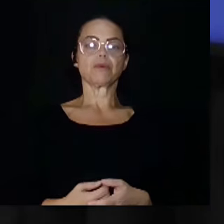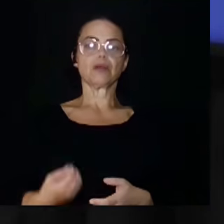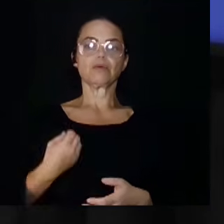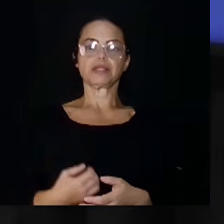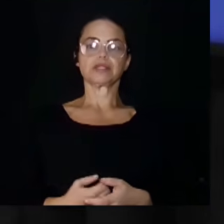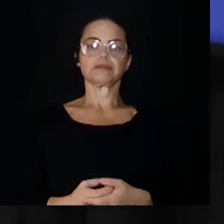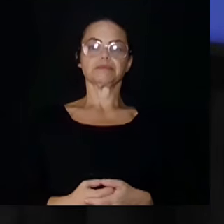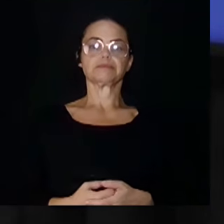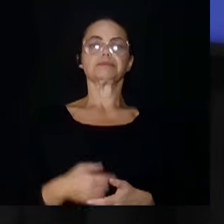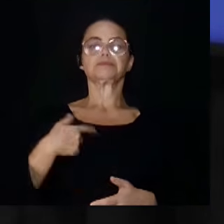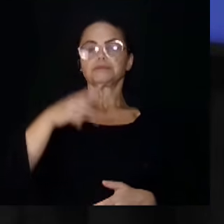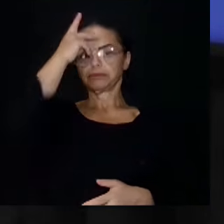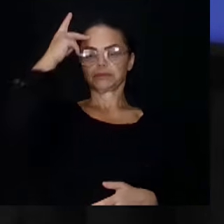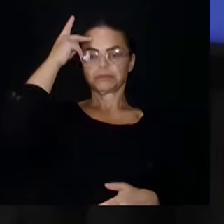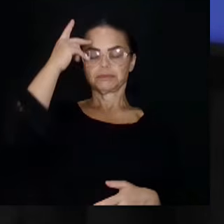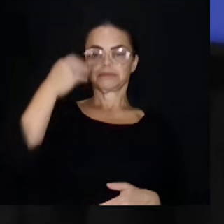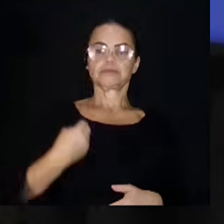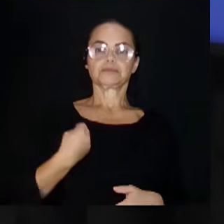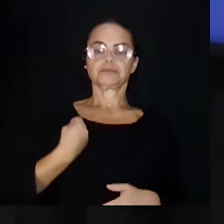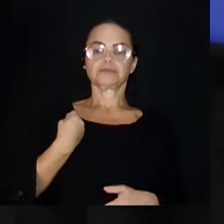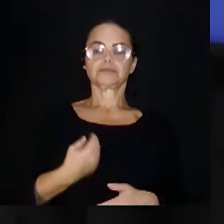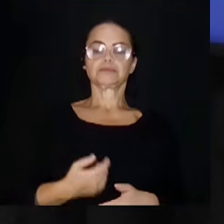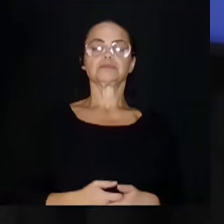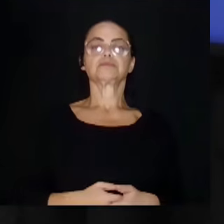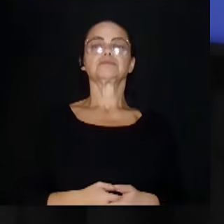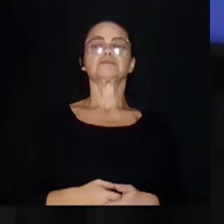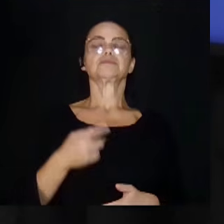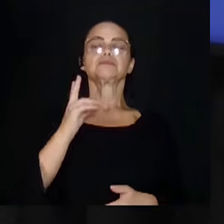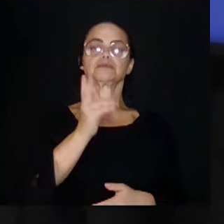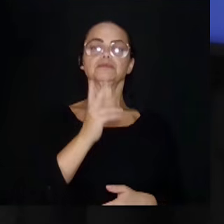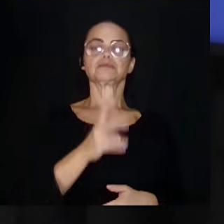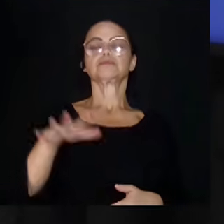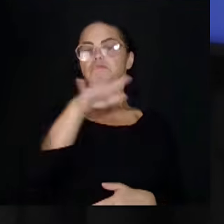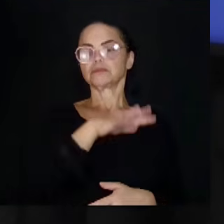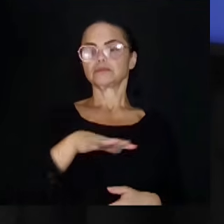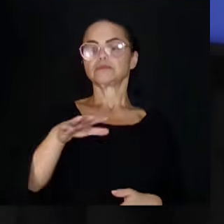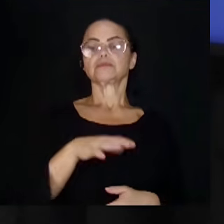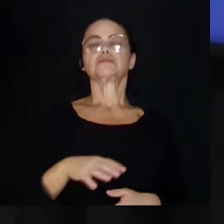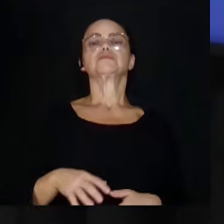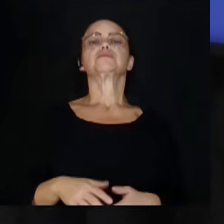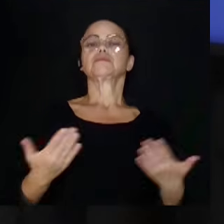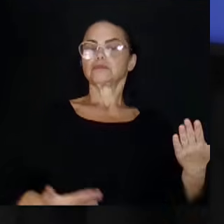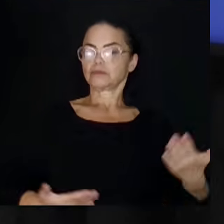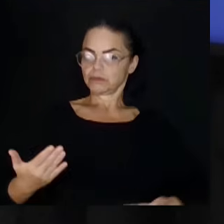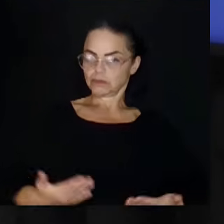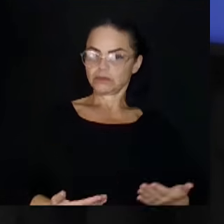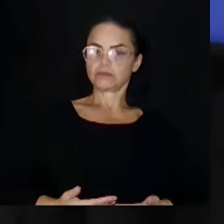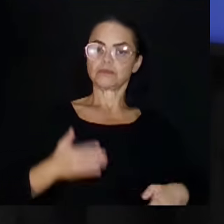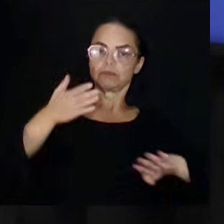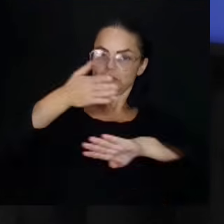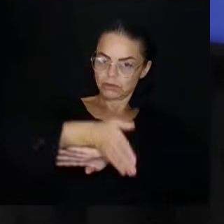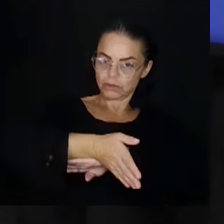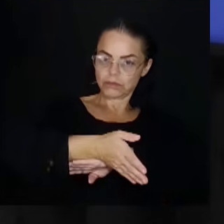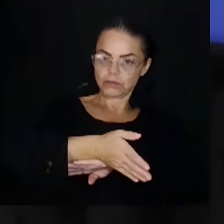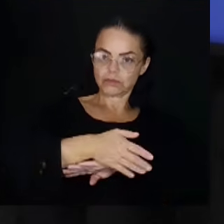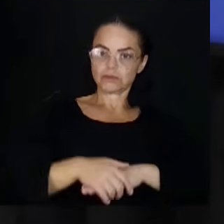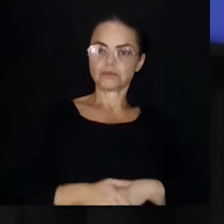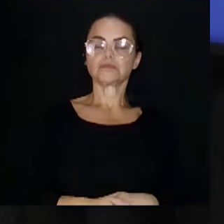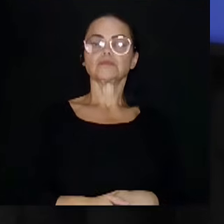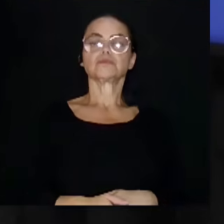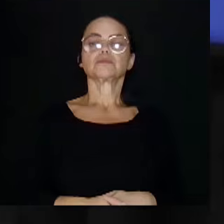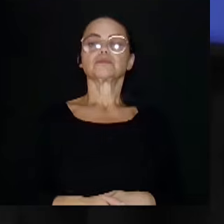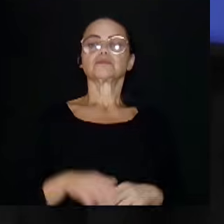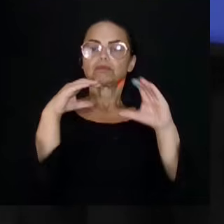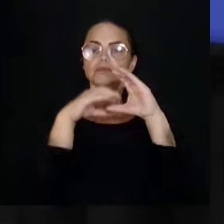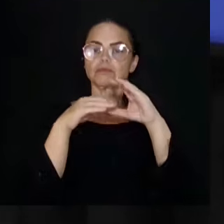passaram aqui por esse espaço, em sua maioria, são servidores que acessaram por meio de concursos públicos, né? O